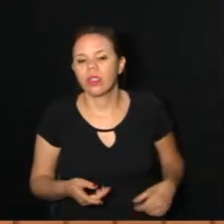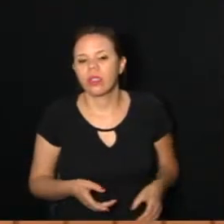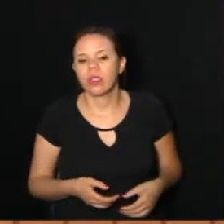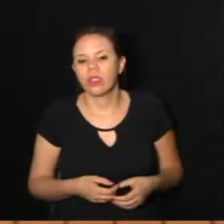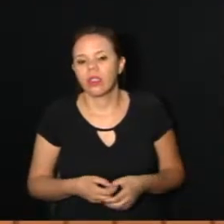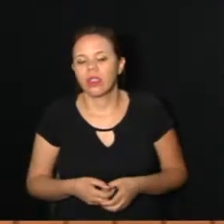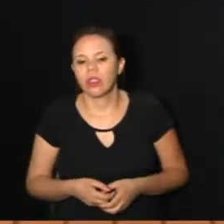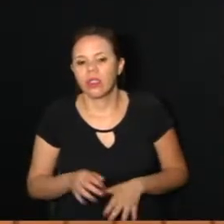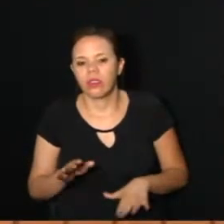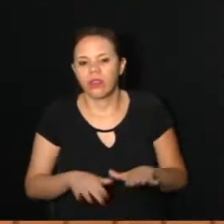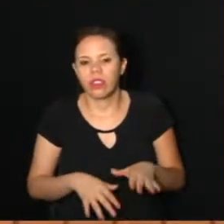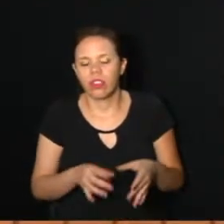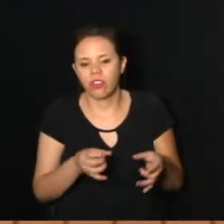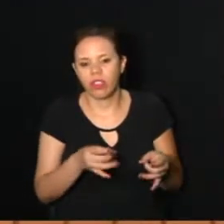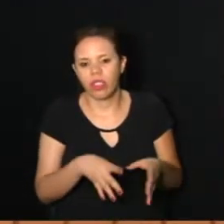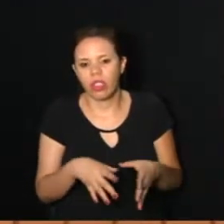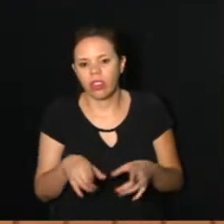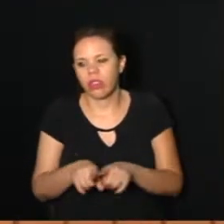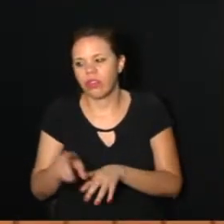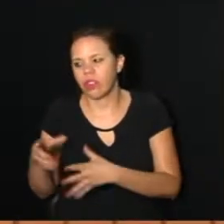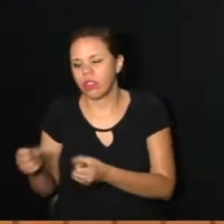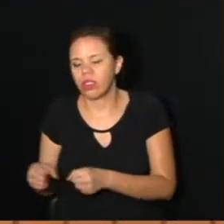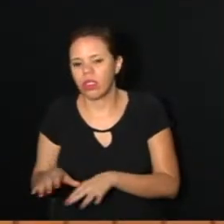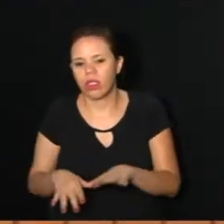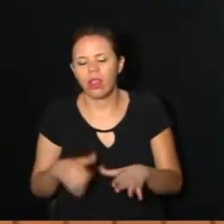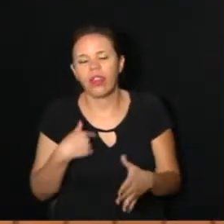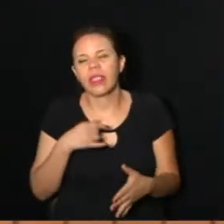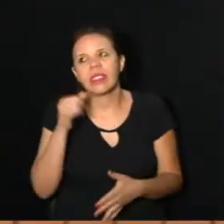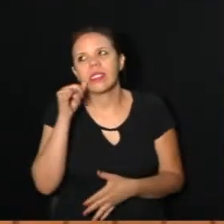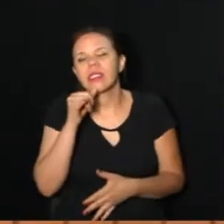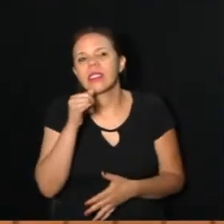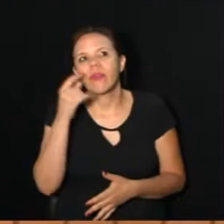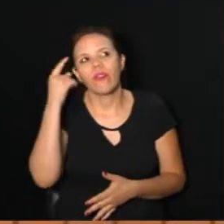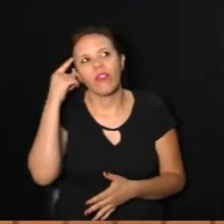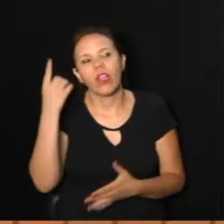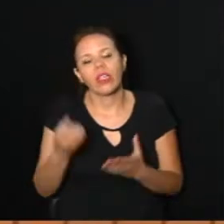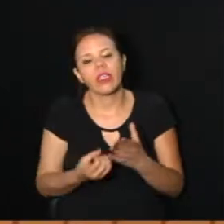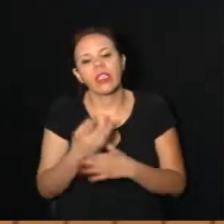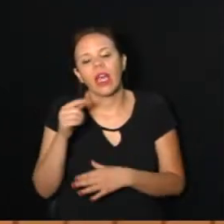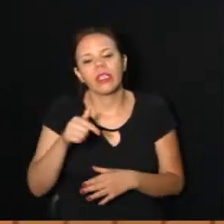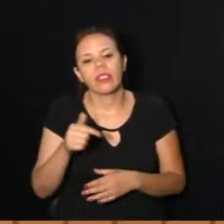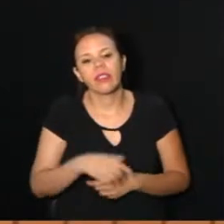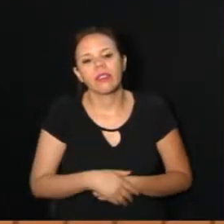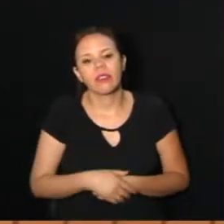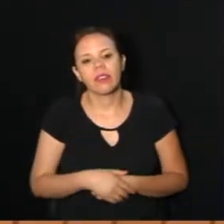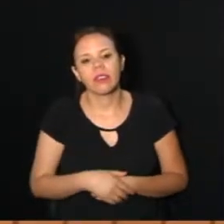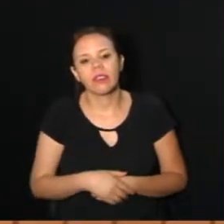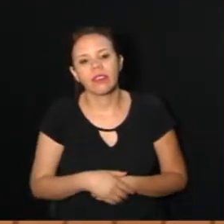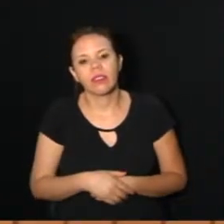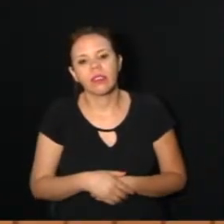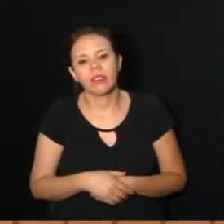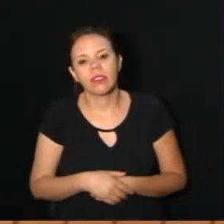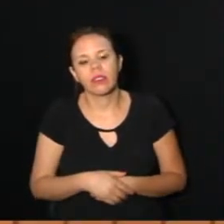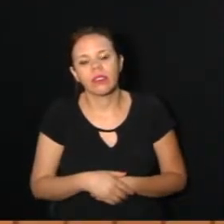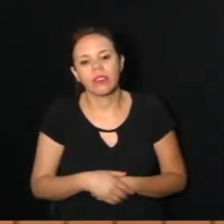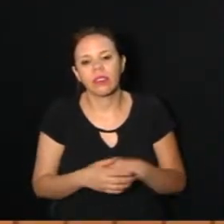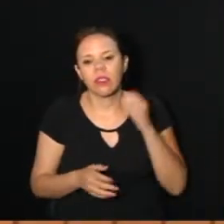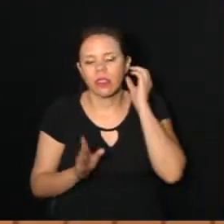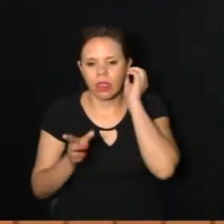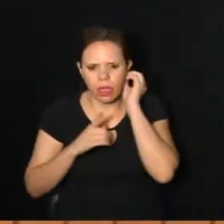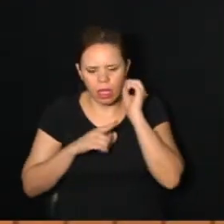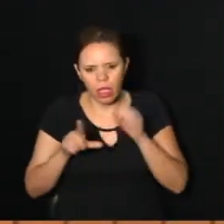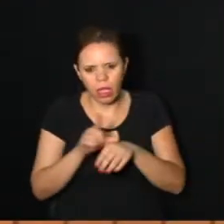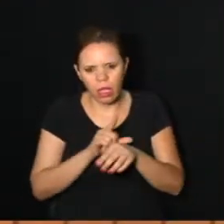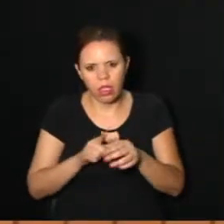proposições que não têm cabimento. Aqui foi criado, por exemplo, o cardápio em braille. Já tem legislação? Sim.